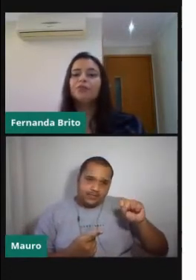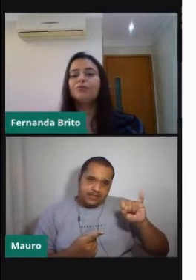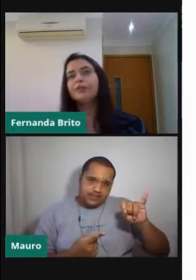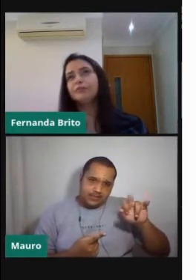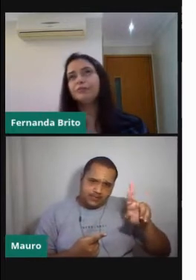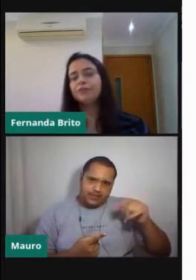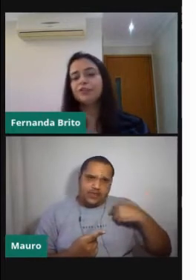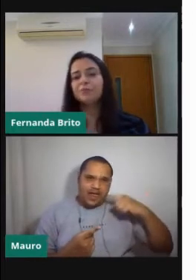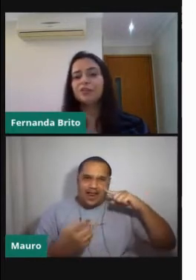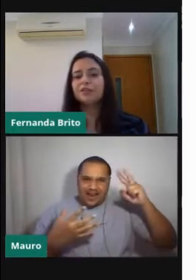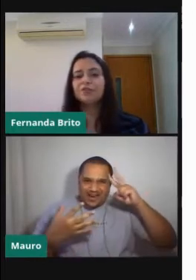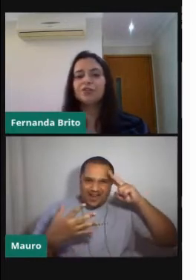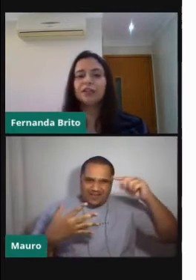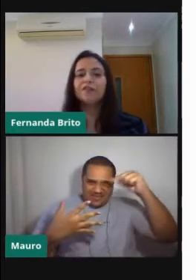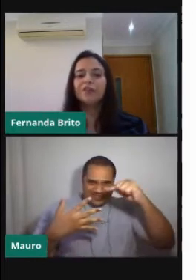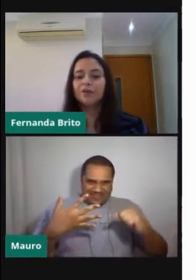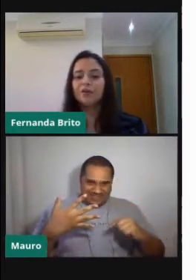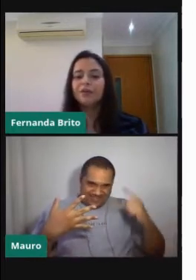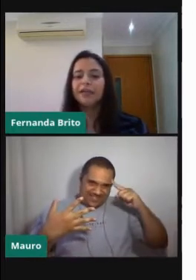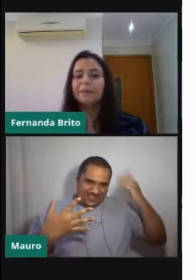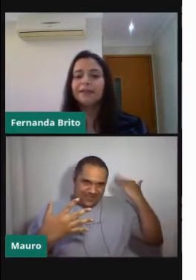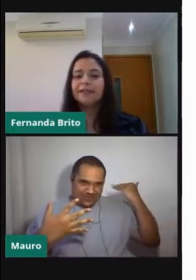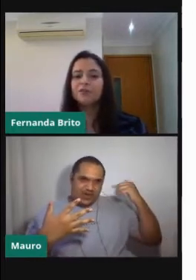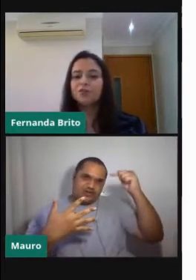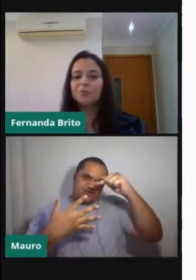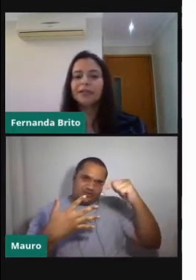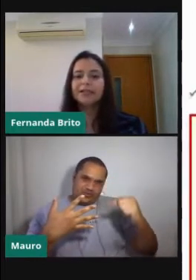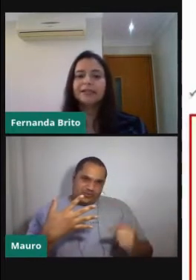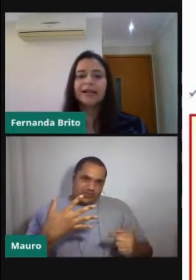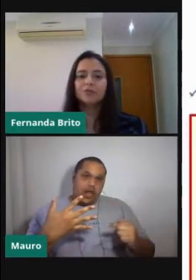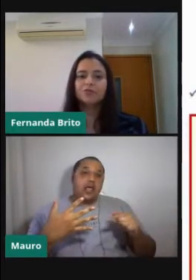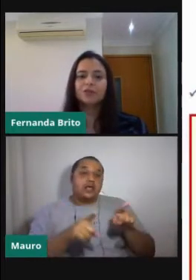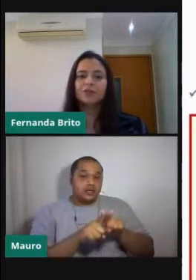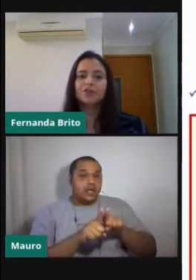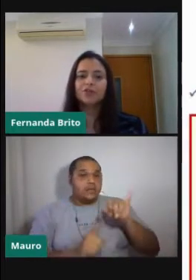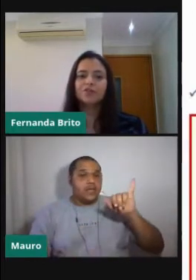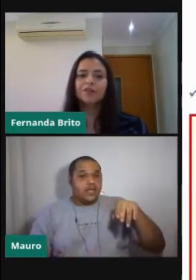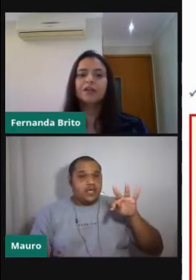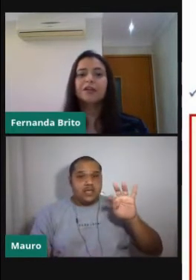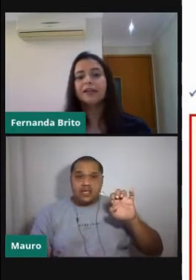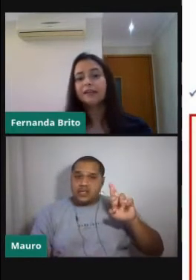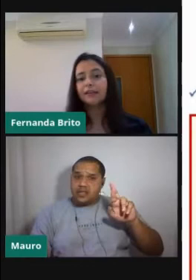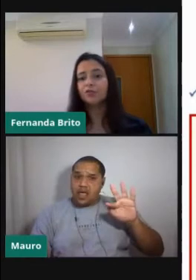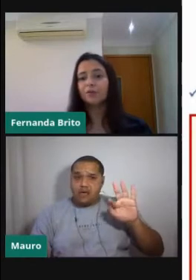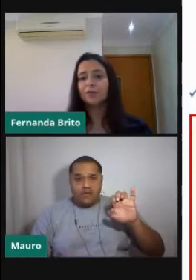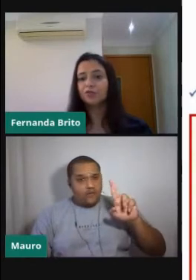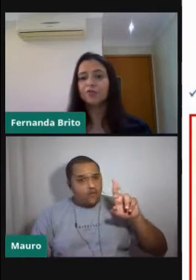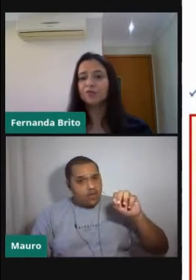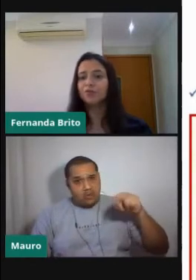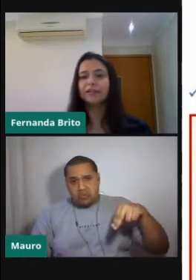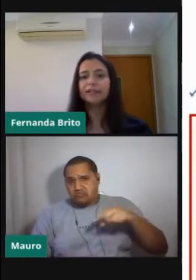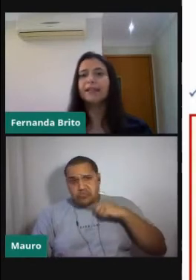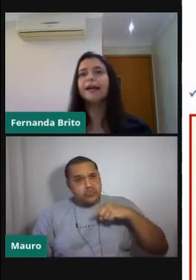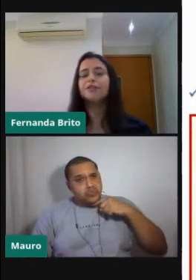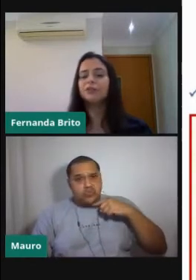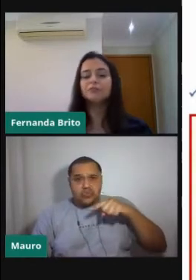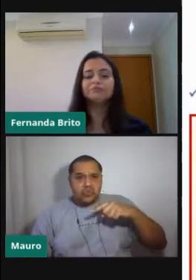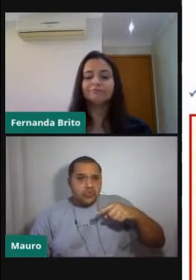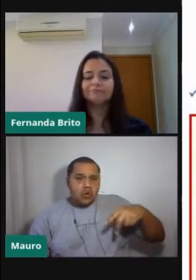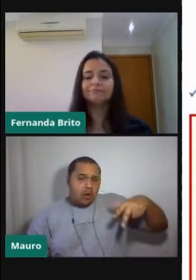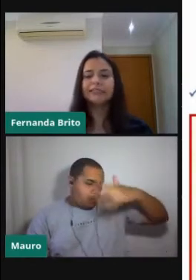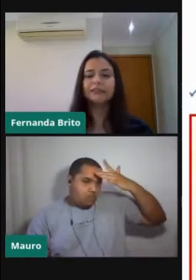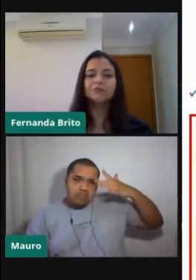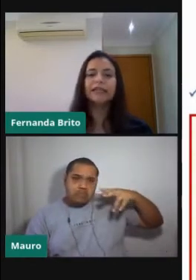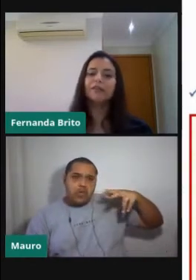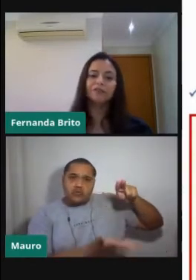lopinavir e da administração de interferon em pacientes hospitalizados. Então, a gente vê que sobre as curvas de mortalidade